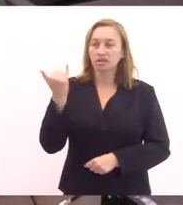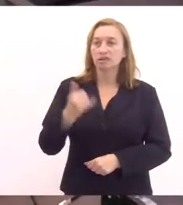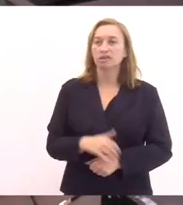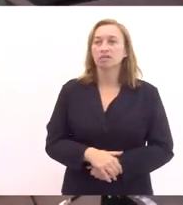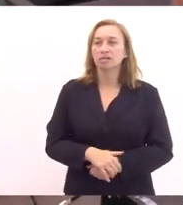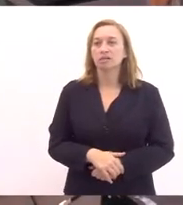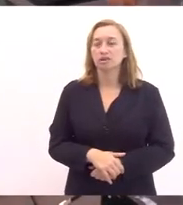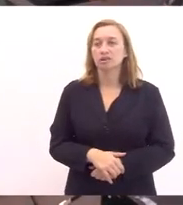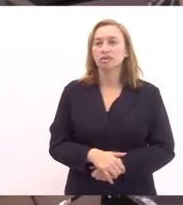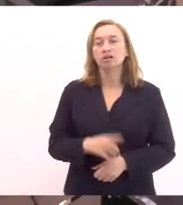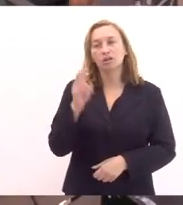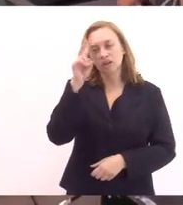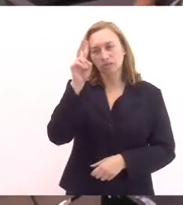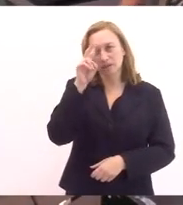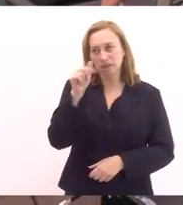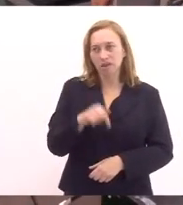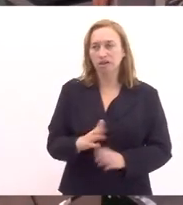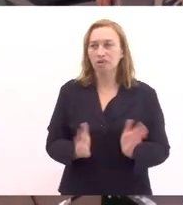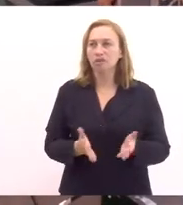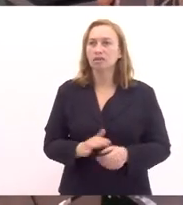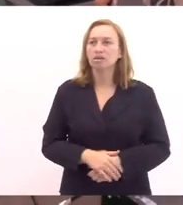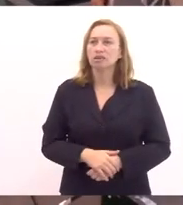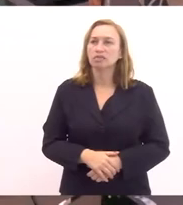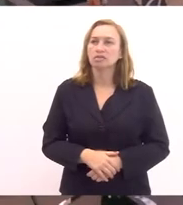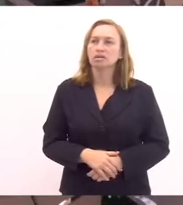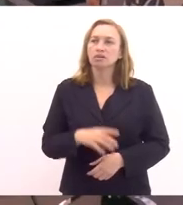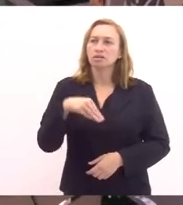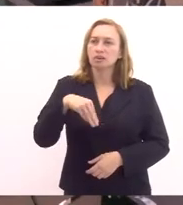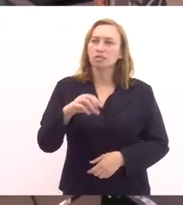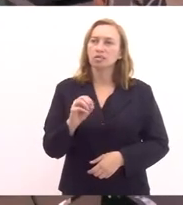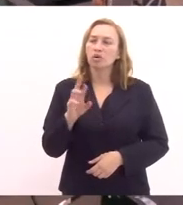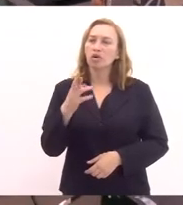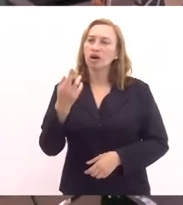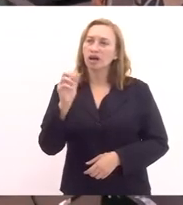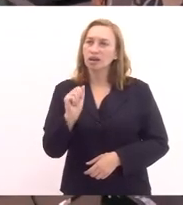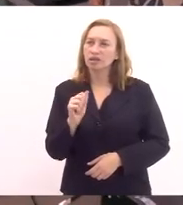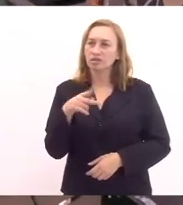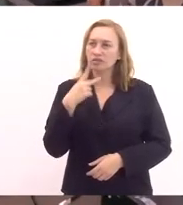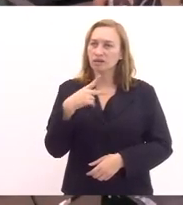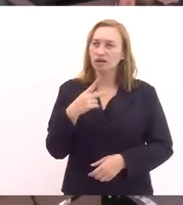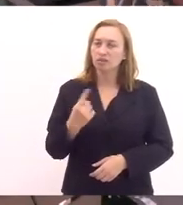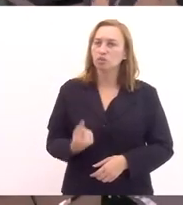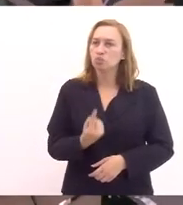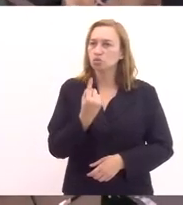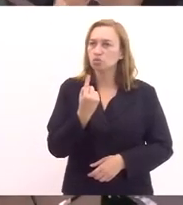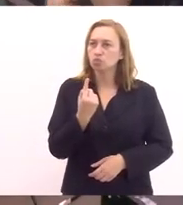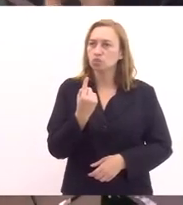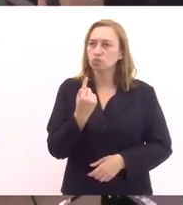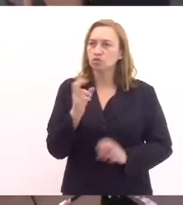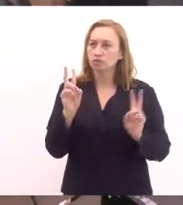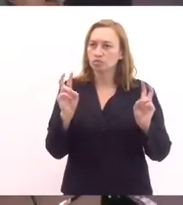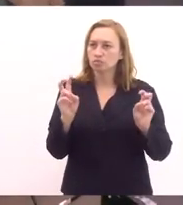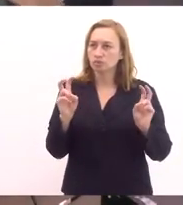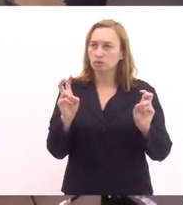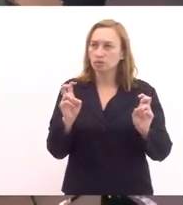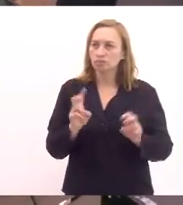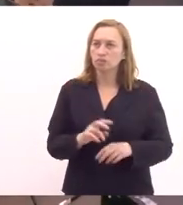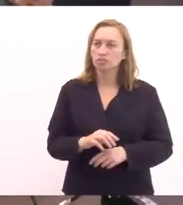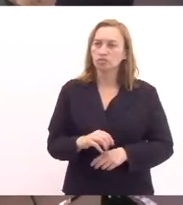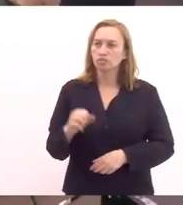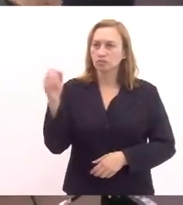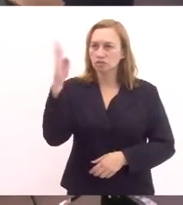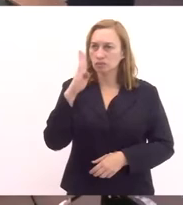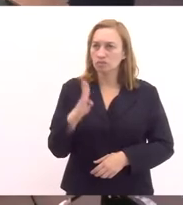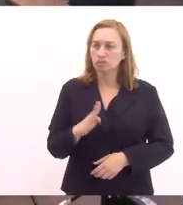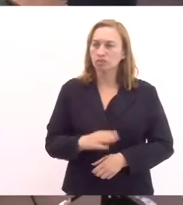Lembrando aqui eu lembrei aqui agora uma correntinha Morgana sempre fala que um dos sobre Um dos fatores que levou o